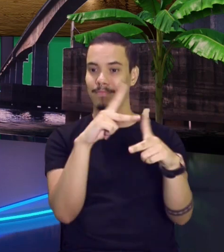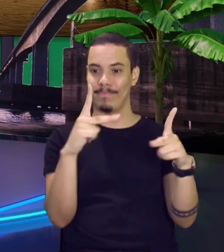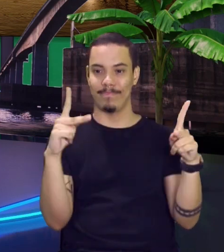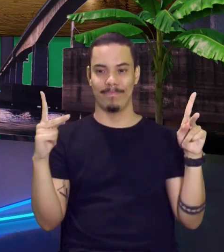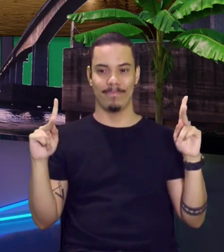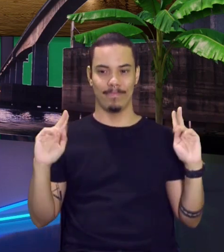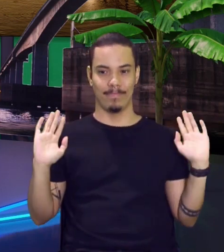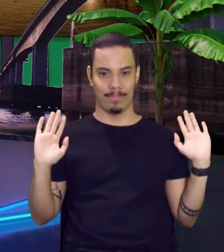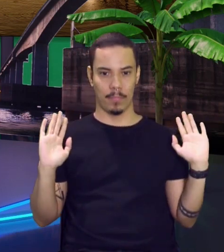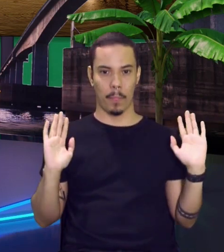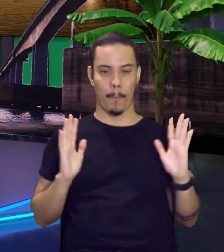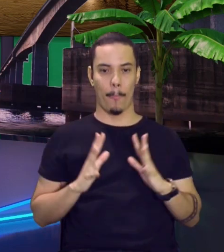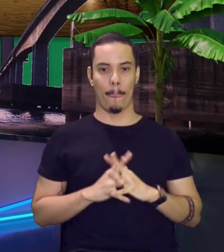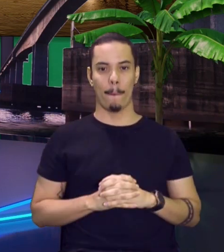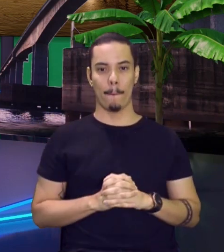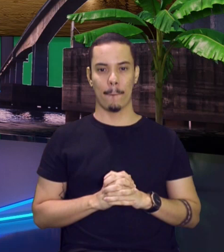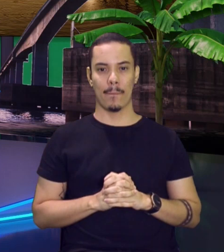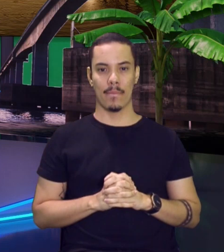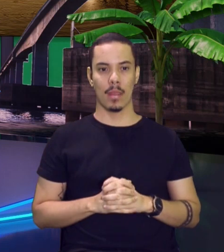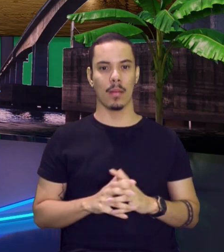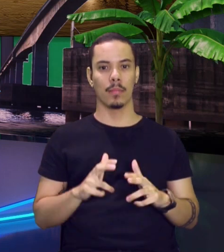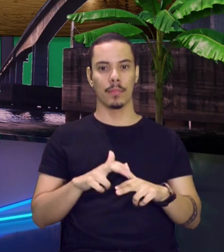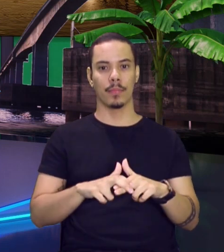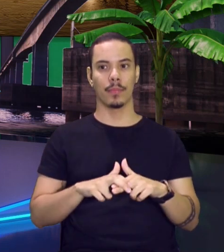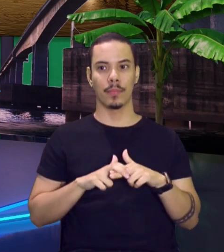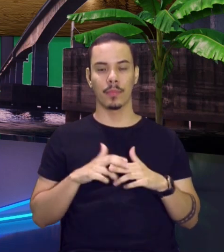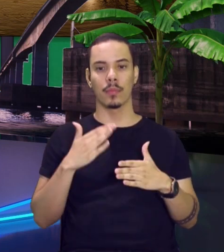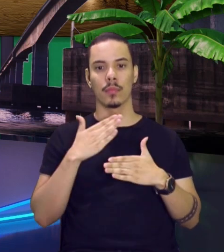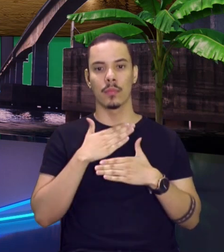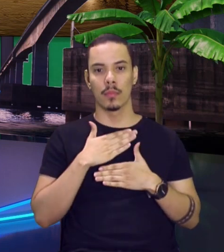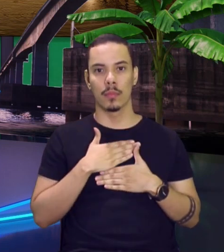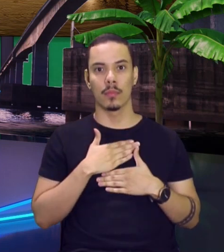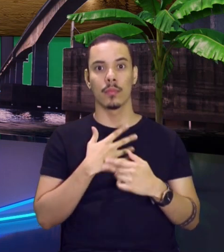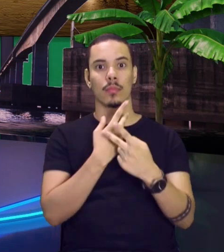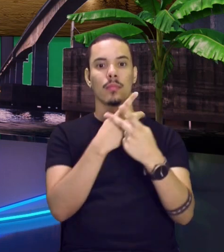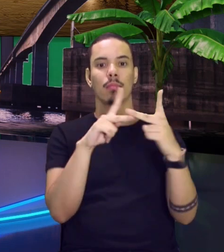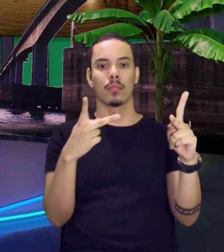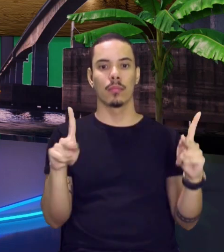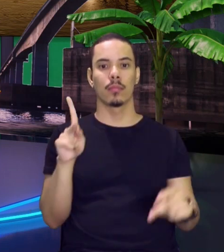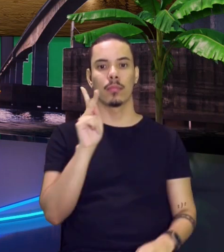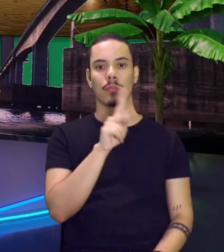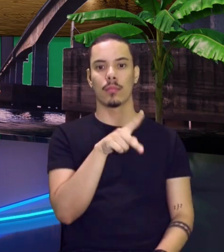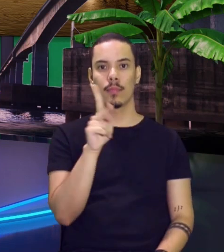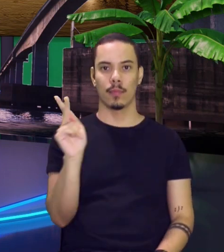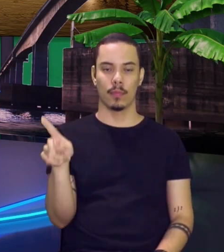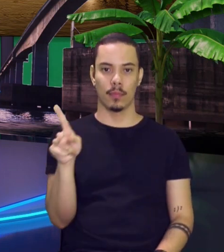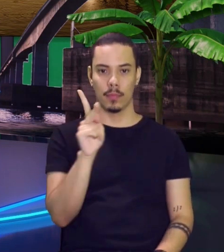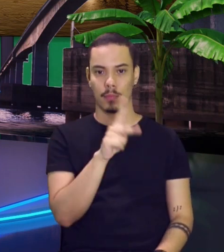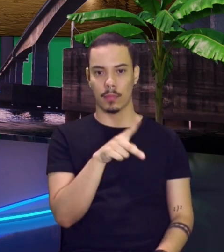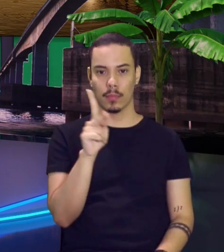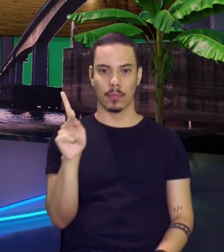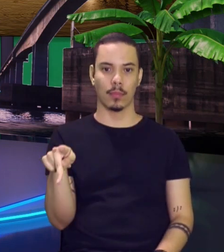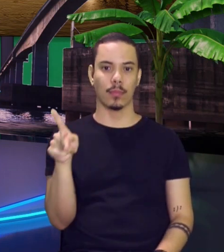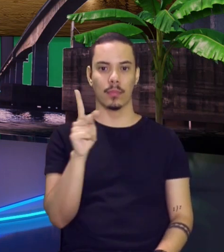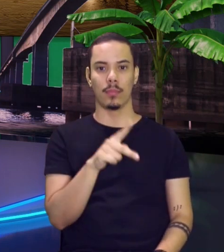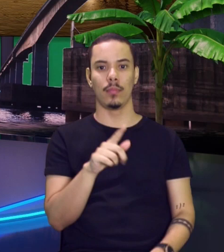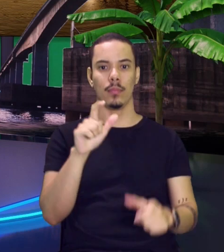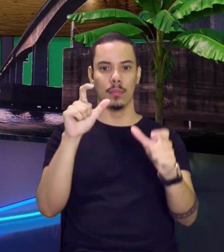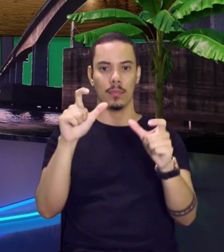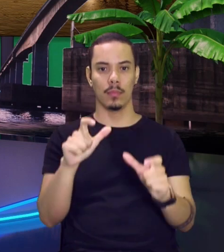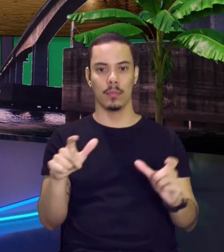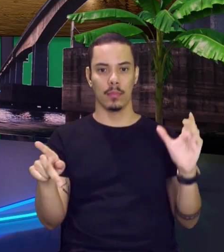Portanto, eu gostaria de ouvir de vocês, professores locais aí,